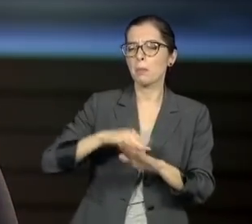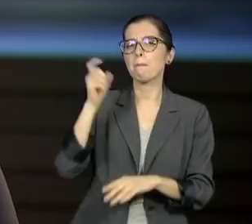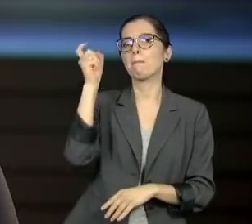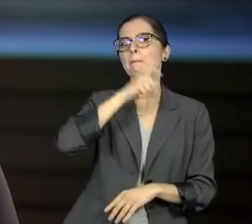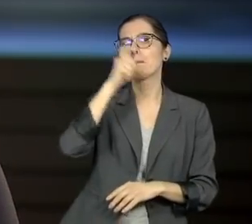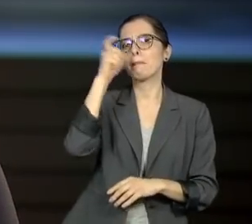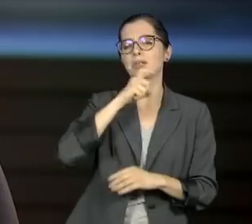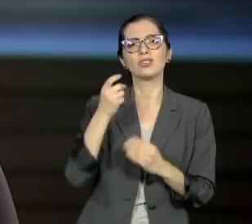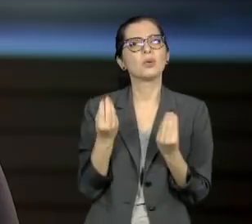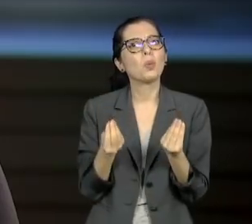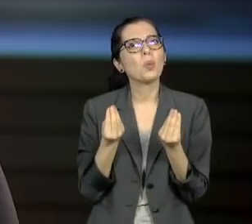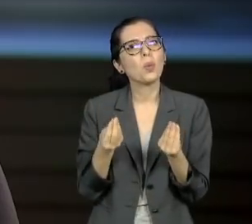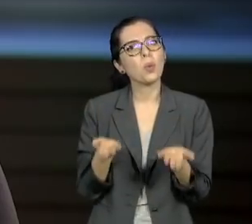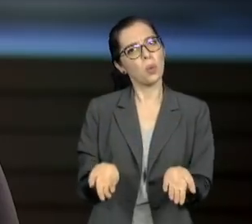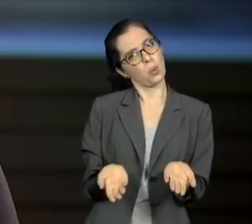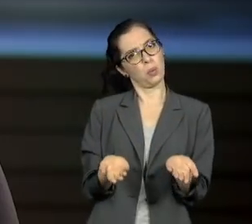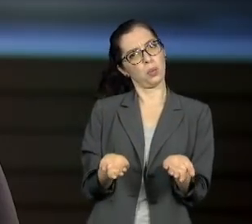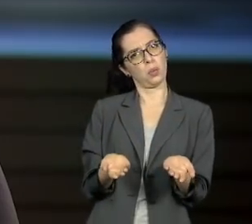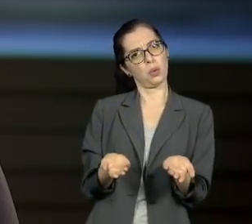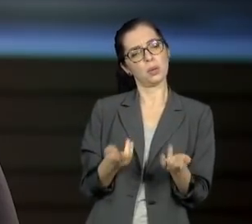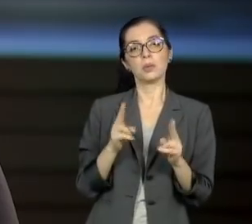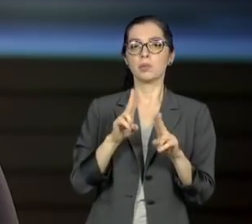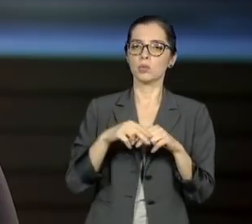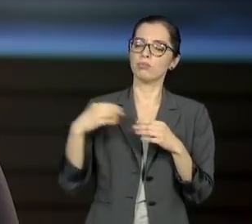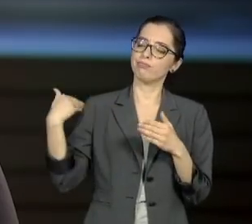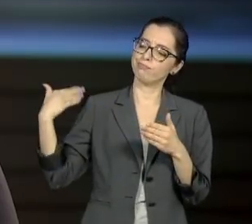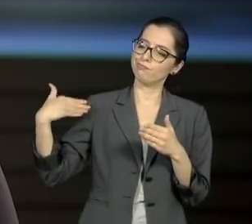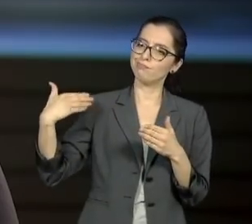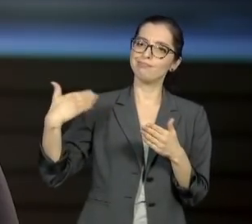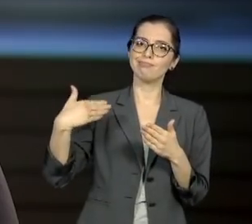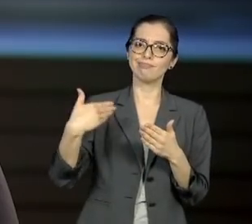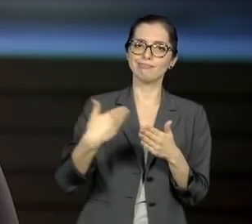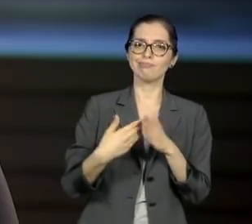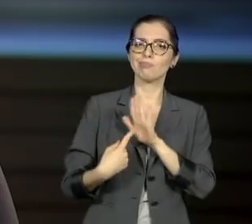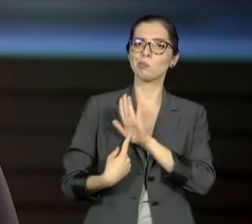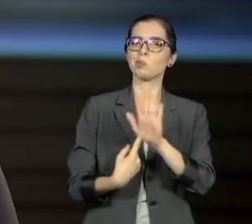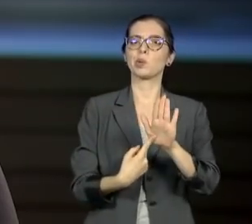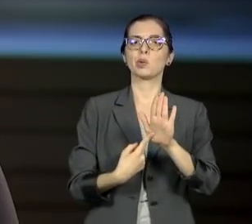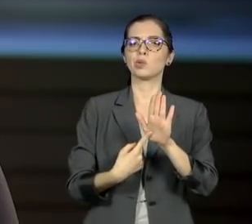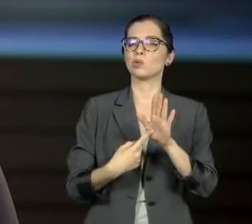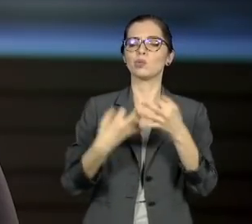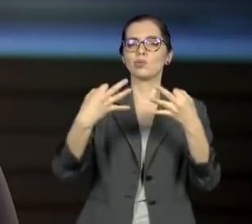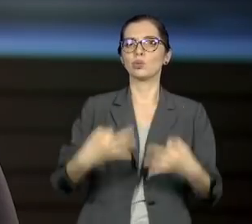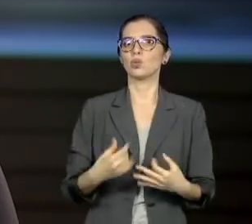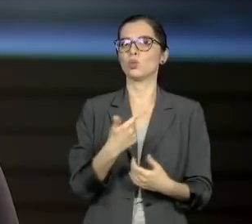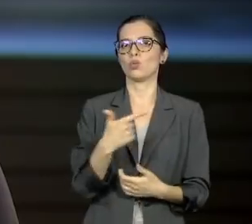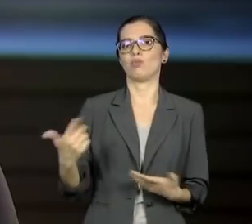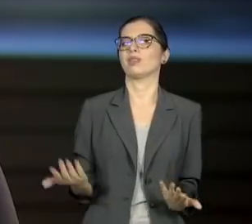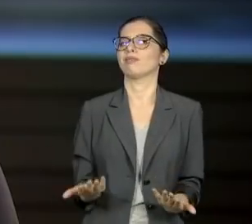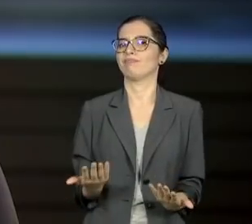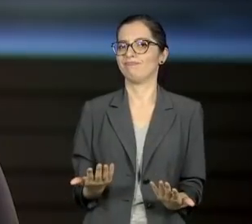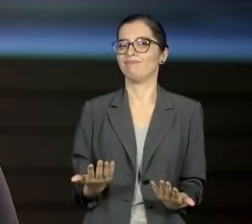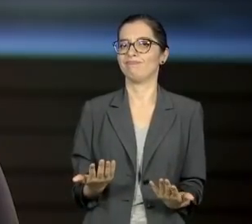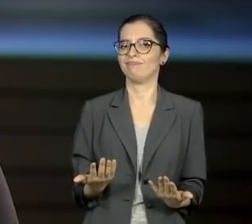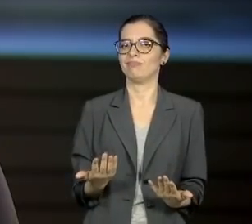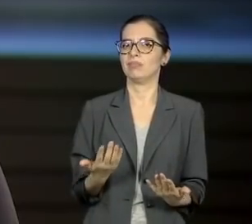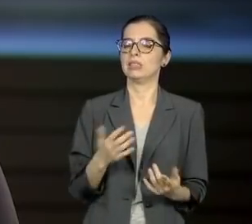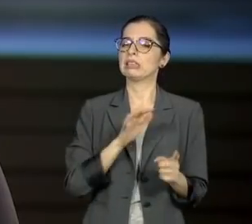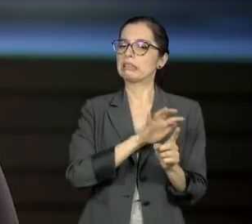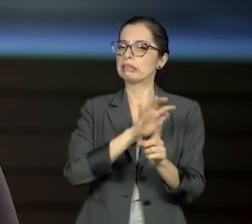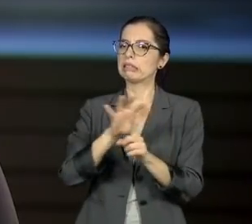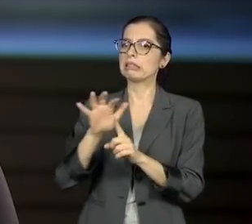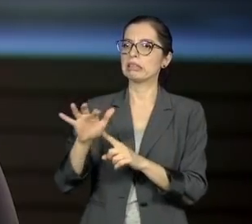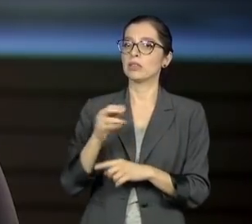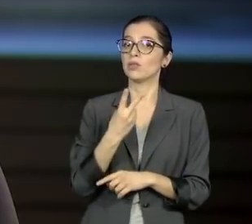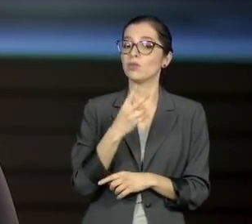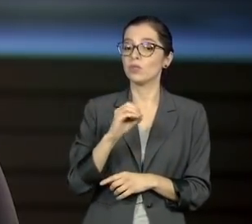tapetão interminável e sem nenhuma previsibilidade, os riscos disso atingir a nossa eleição em 2022